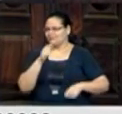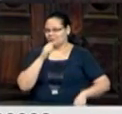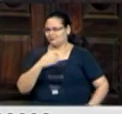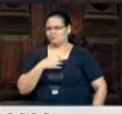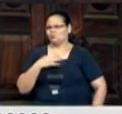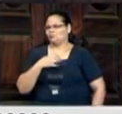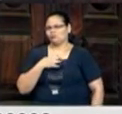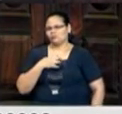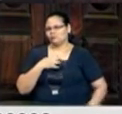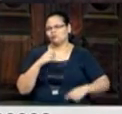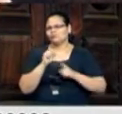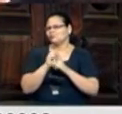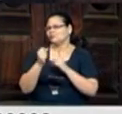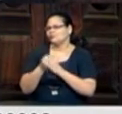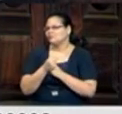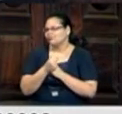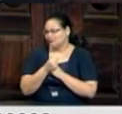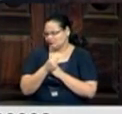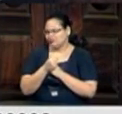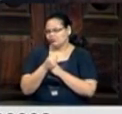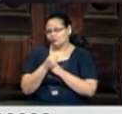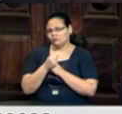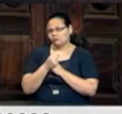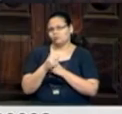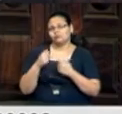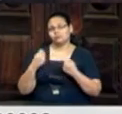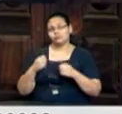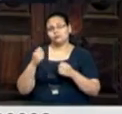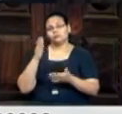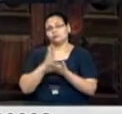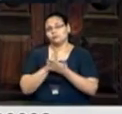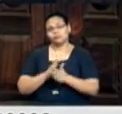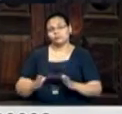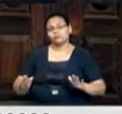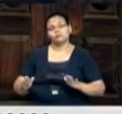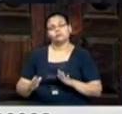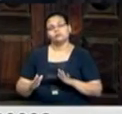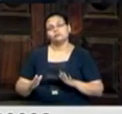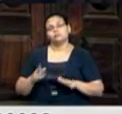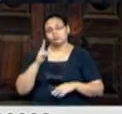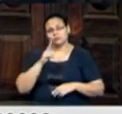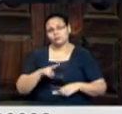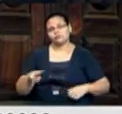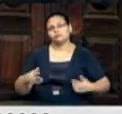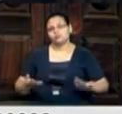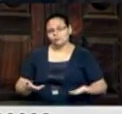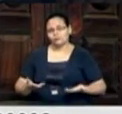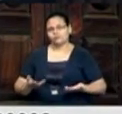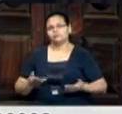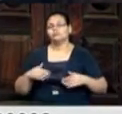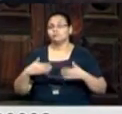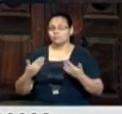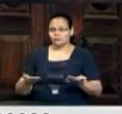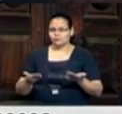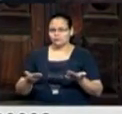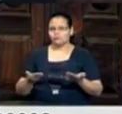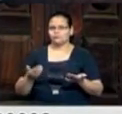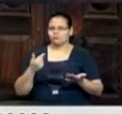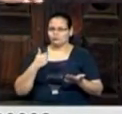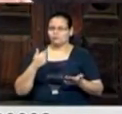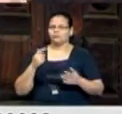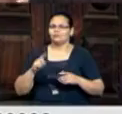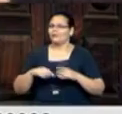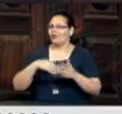sensibilidade social, tem que acabar exatamente disso que a gente está vendo. Então, este